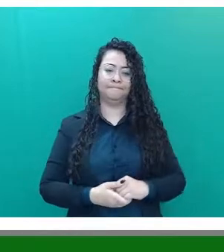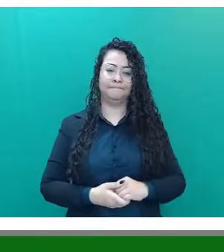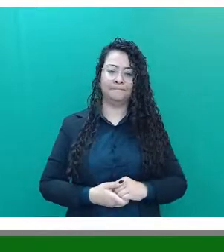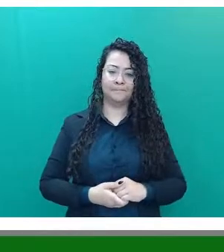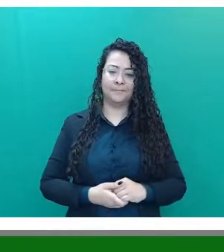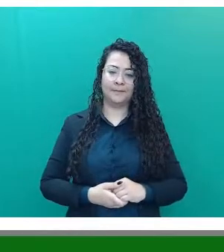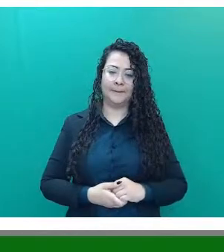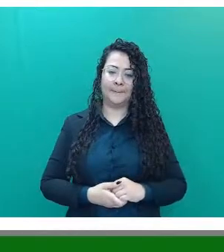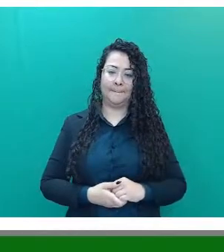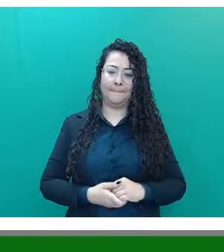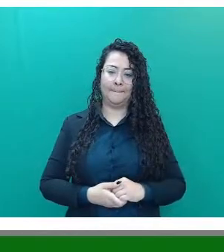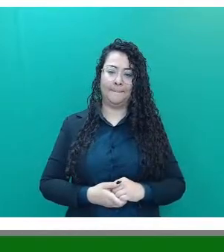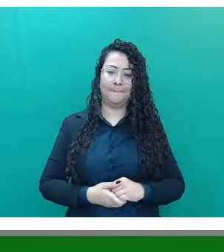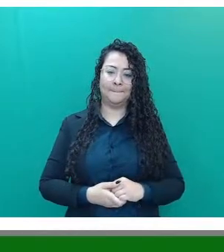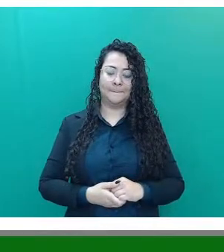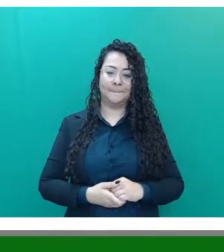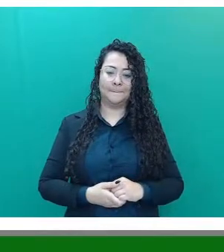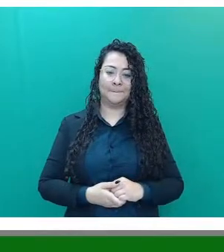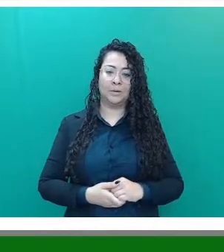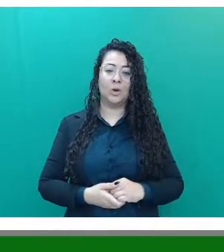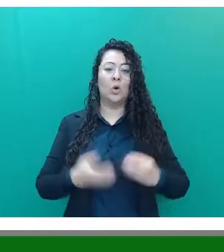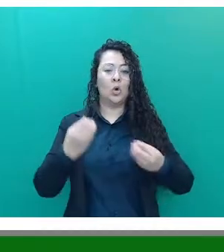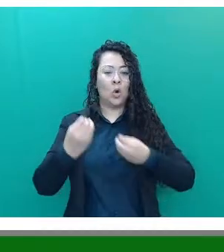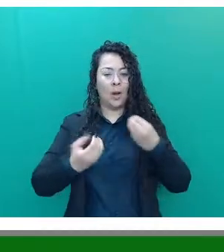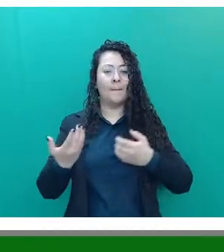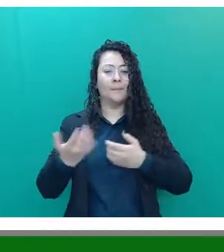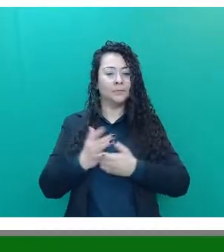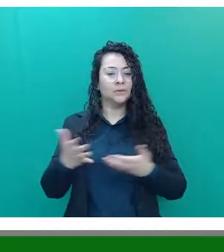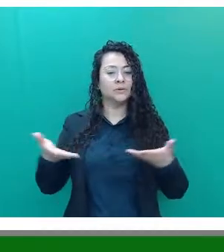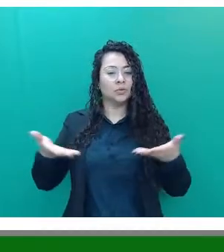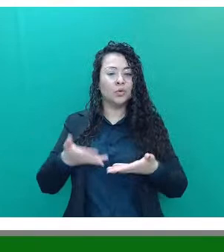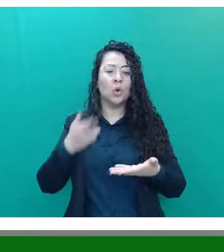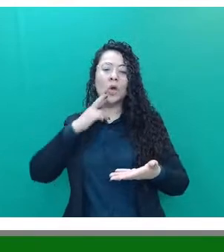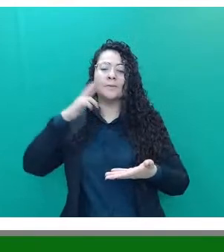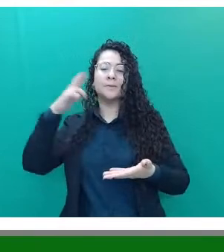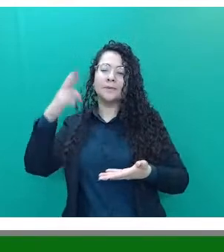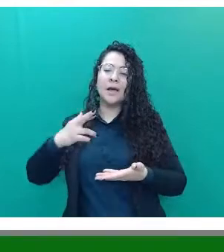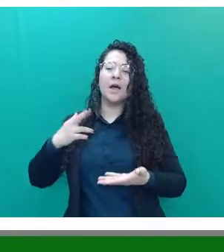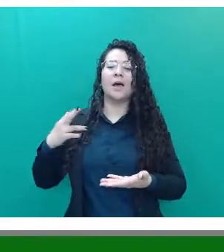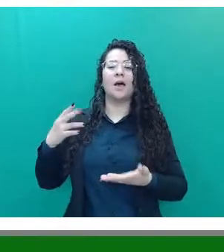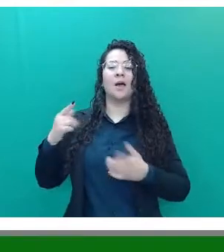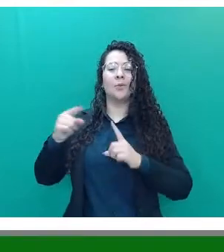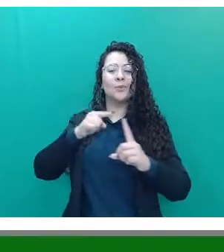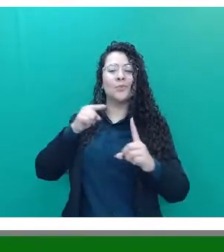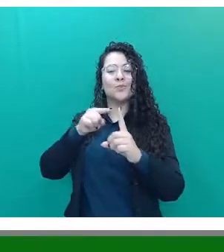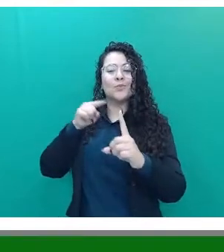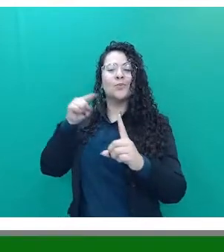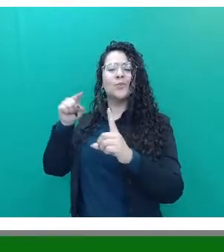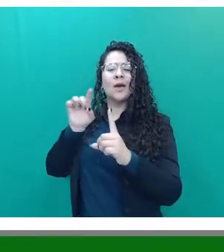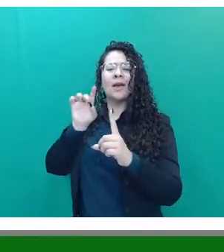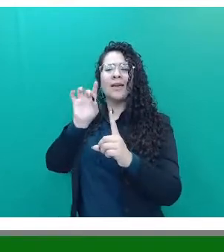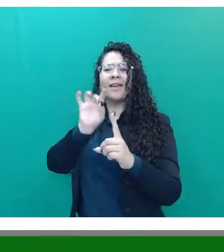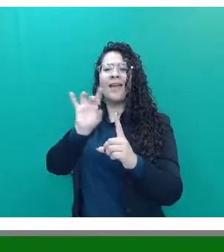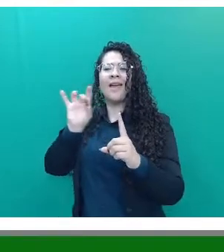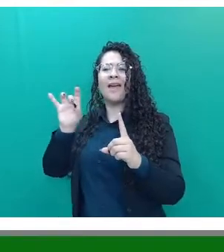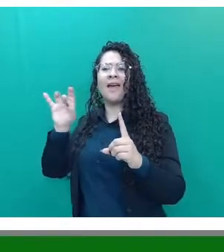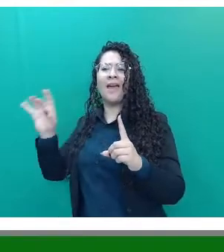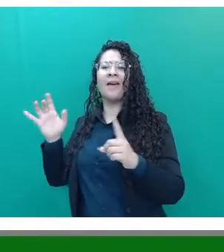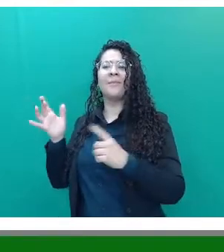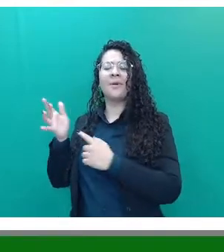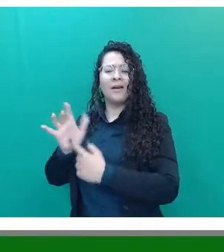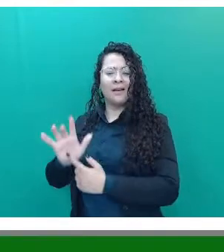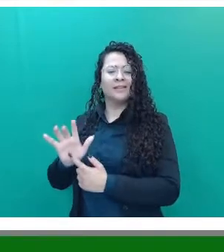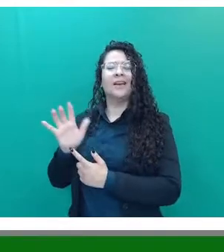apresentação hoje, né, os objetivos, respondendo a cada objetivo, mostrando a fragilidade, os problemas,